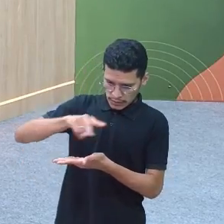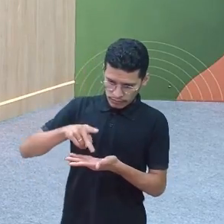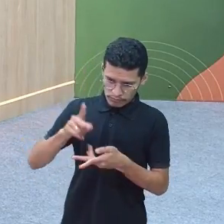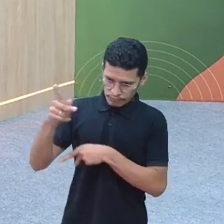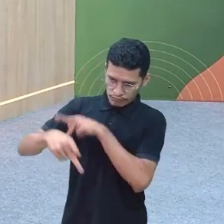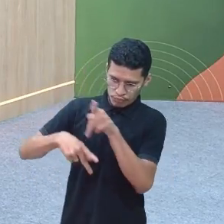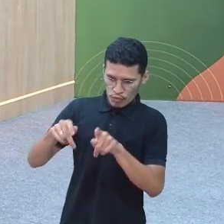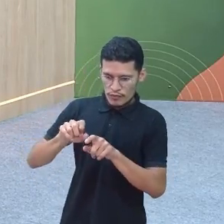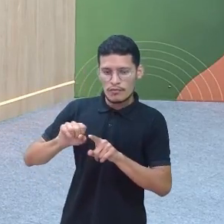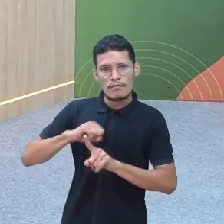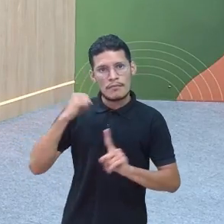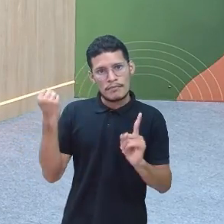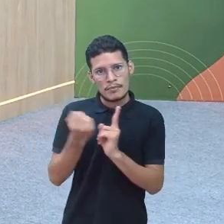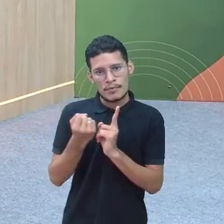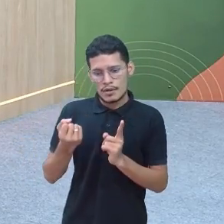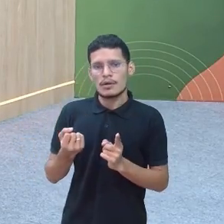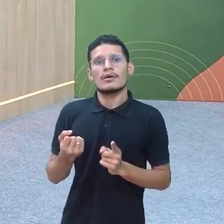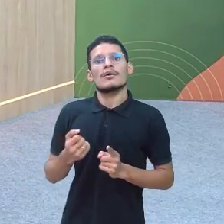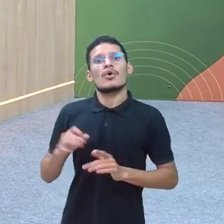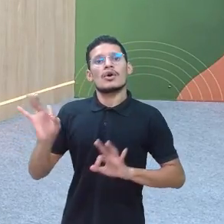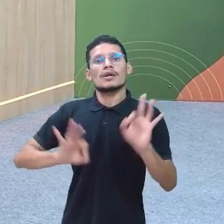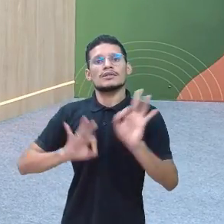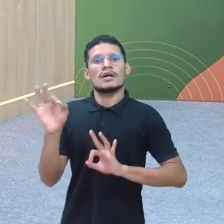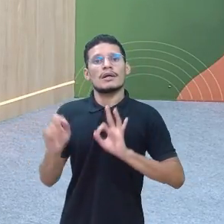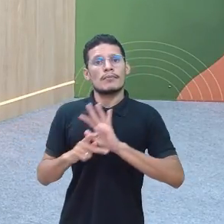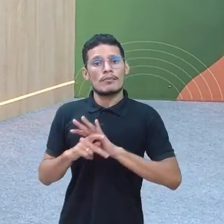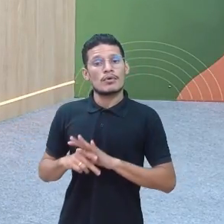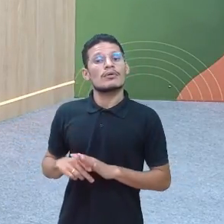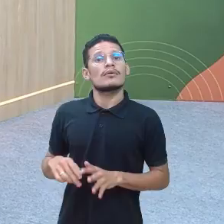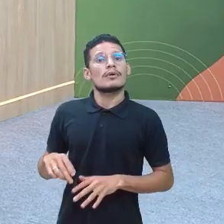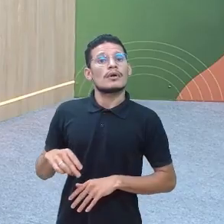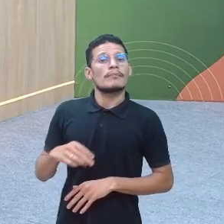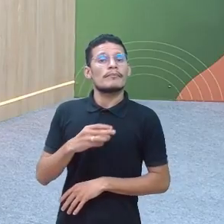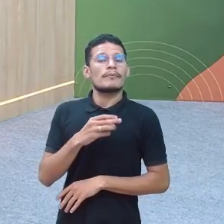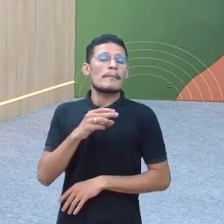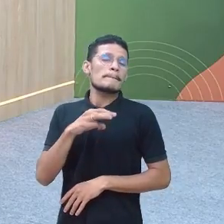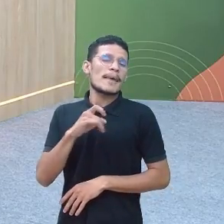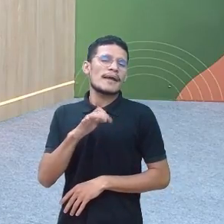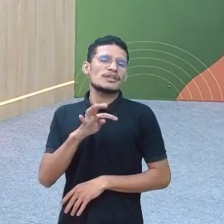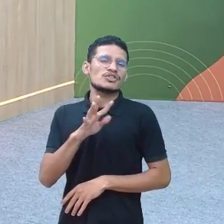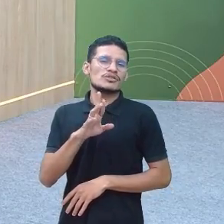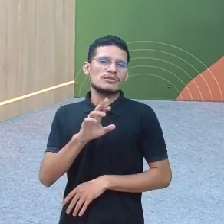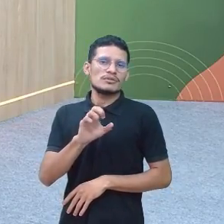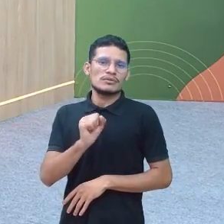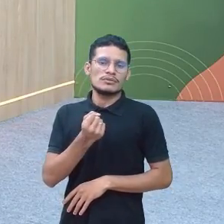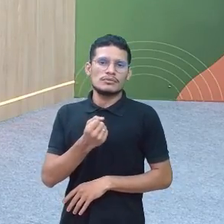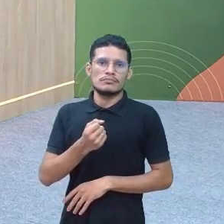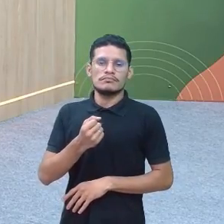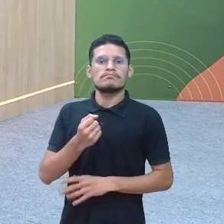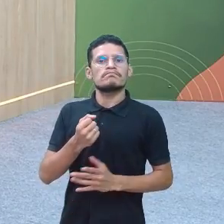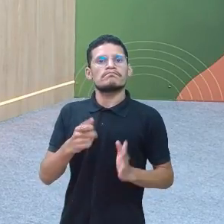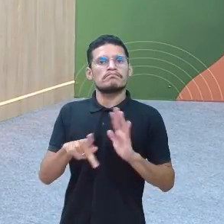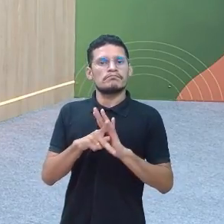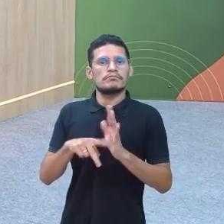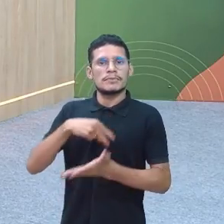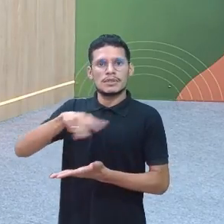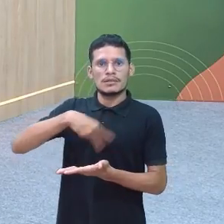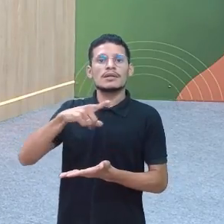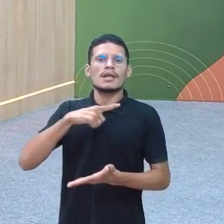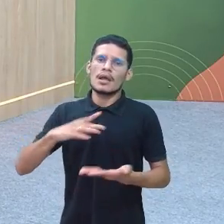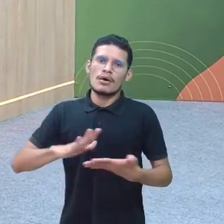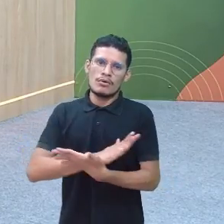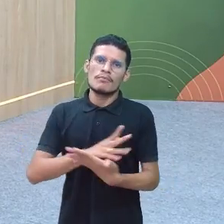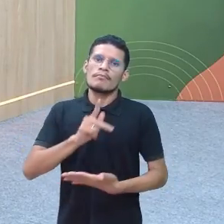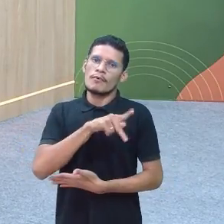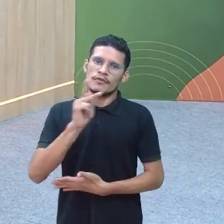povo. Aí ela é organizada pelos mestres de dança, que hoje a gente tem os dançarinos, tem os professores de dança nas escolas de